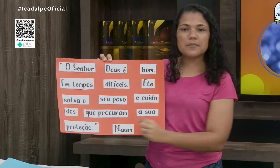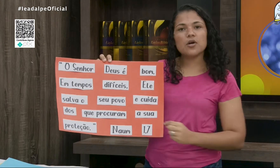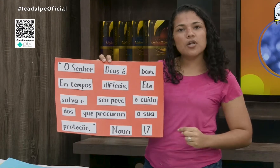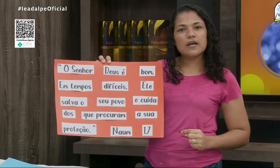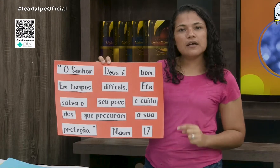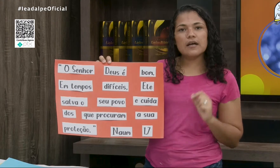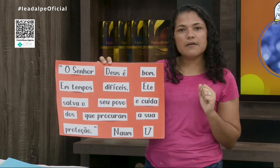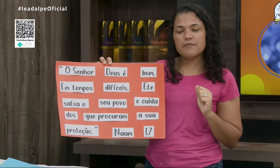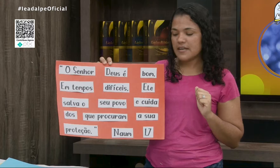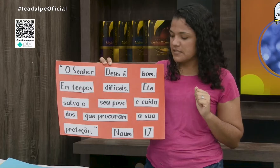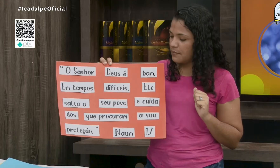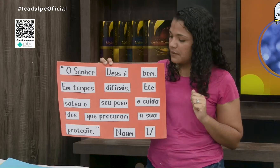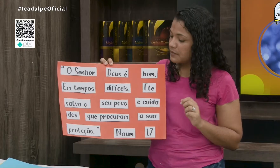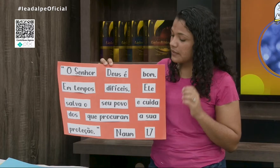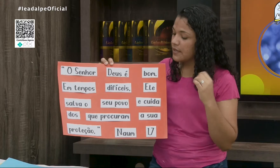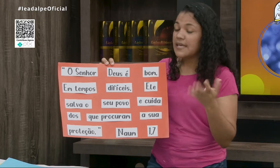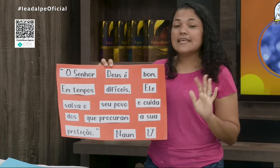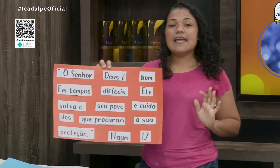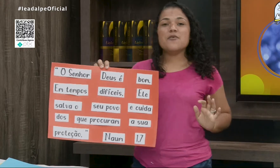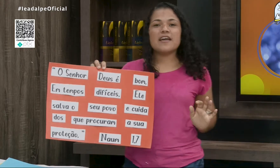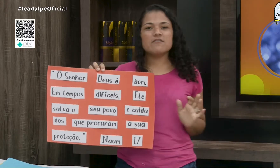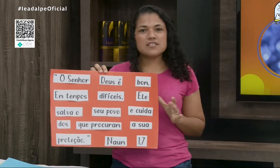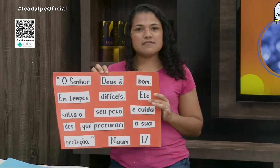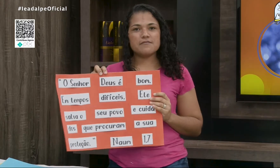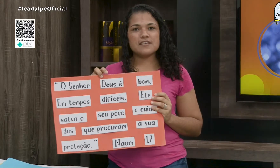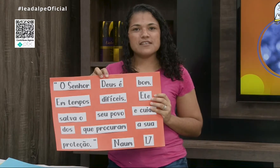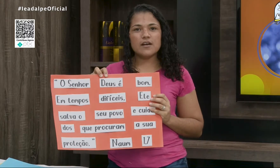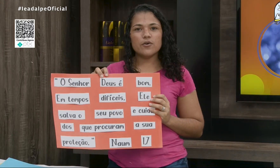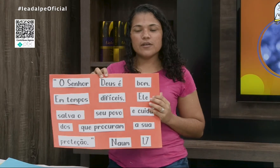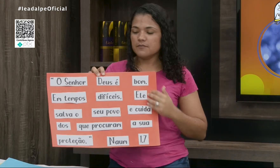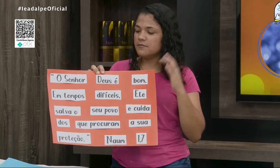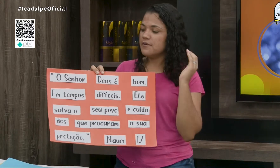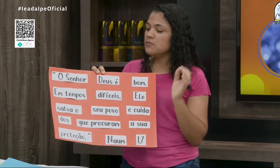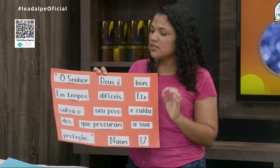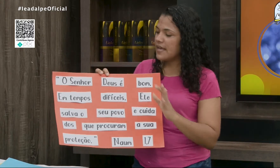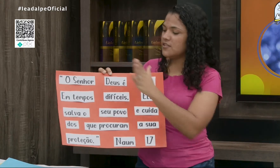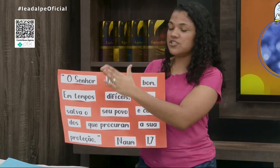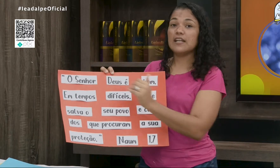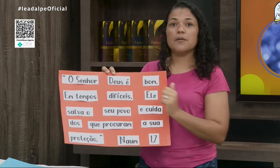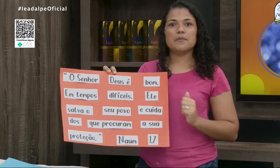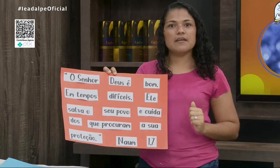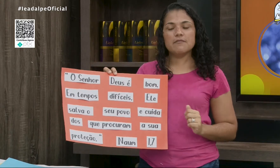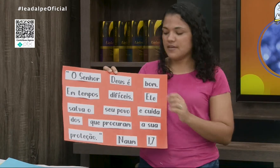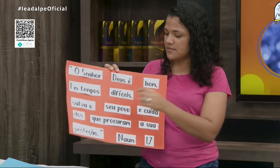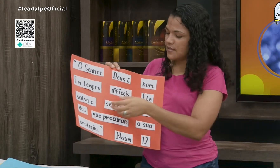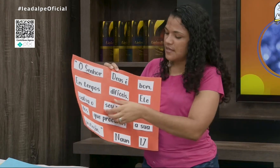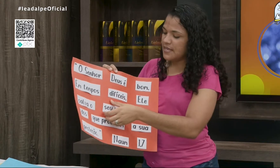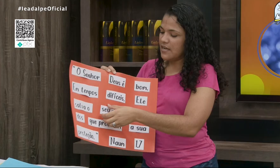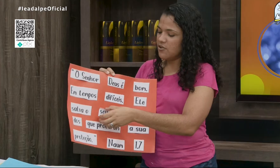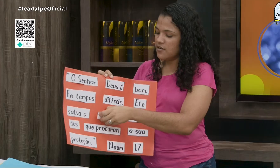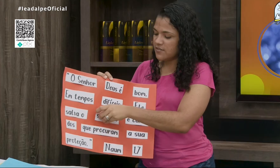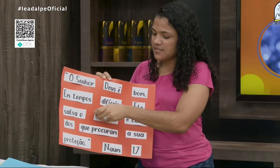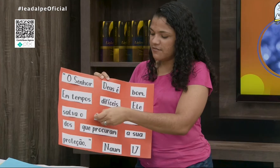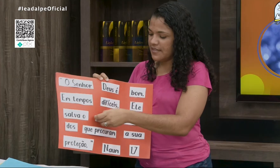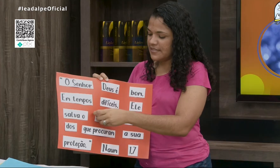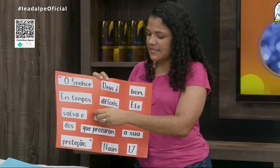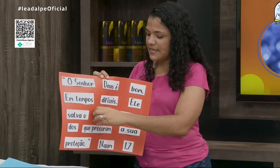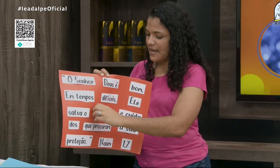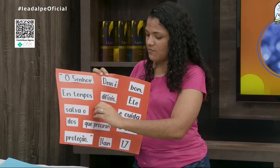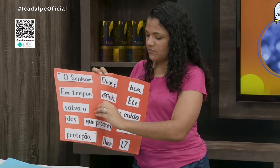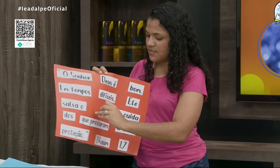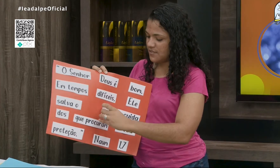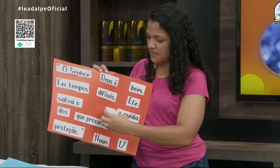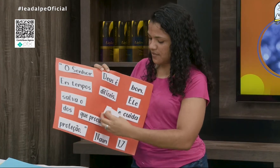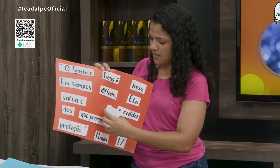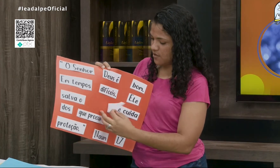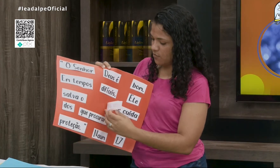Então, sempre coloca a referência bíblica. E aí, o que é que você vai fazer agora? Vamos ler. Já leu a primeira vez. E agora você vai